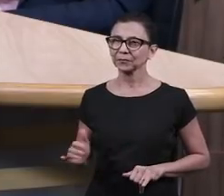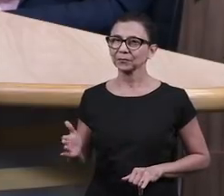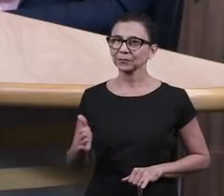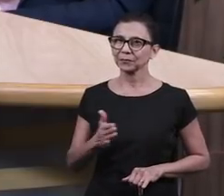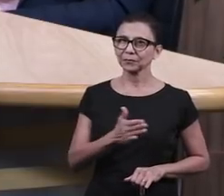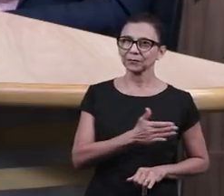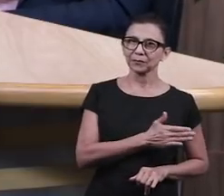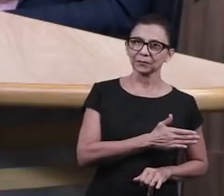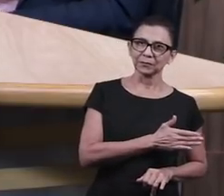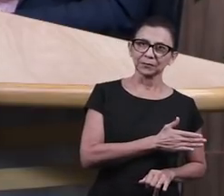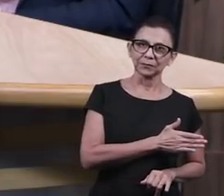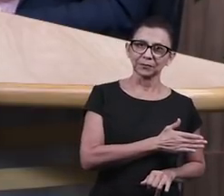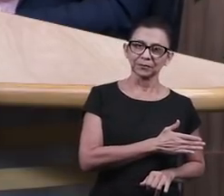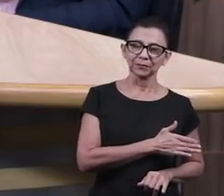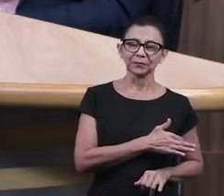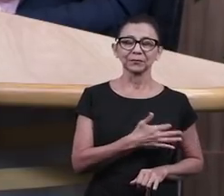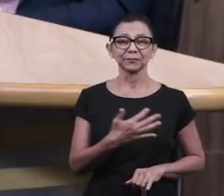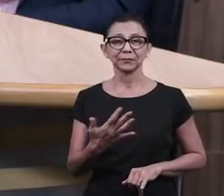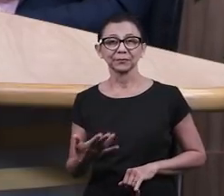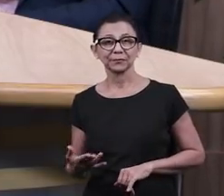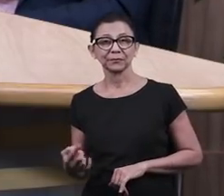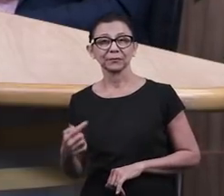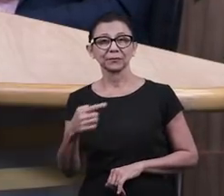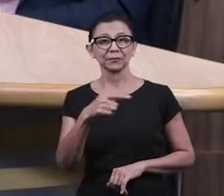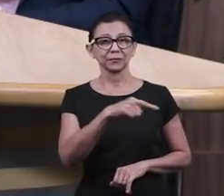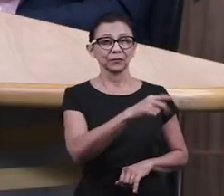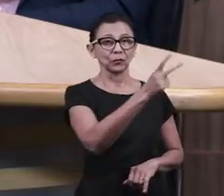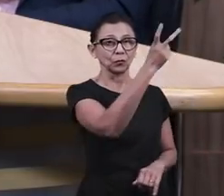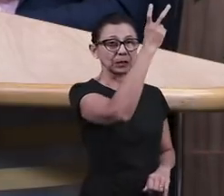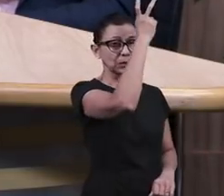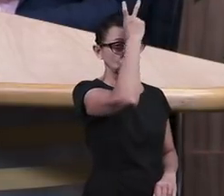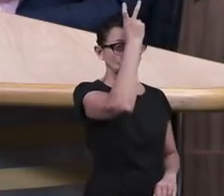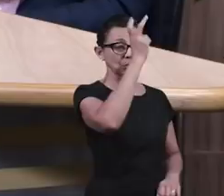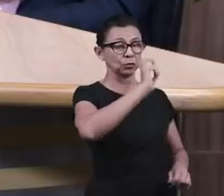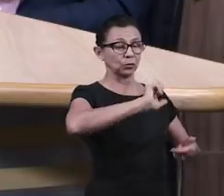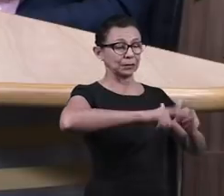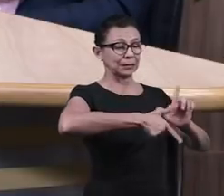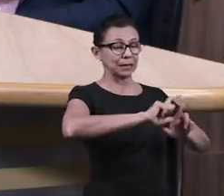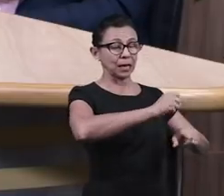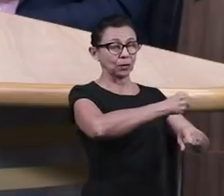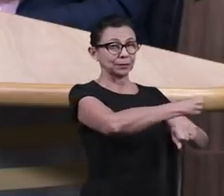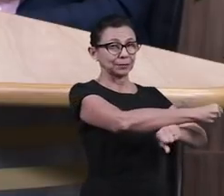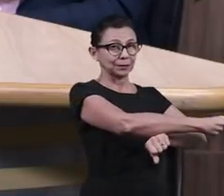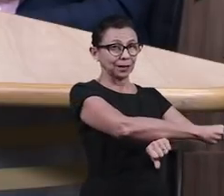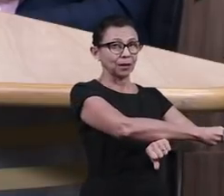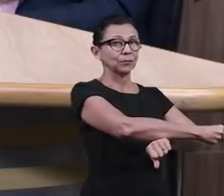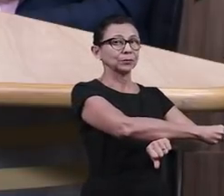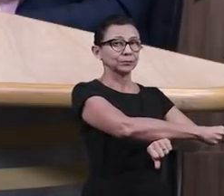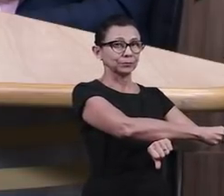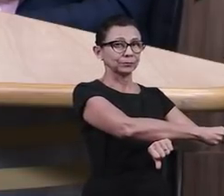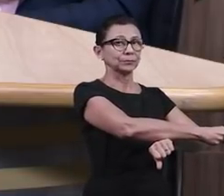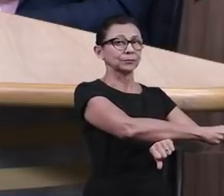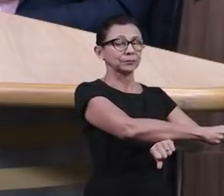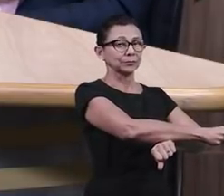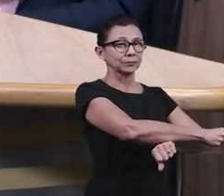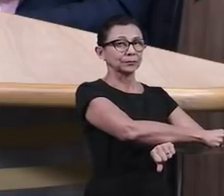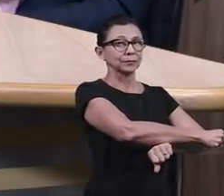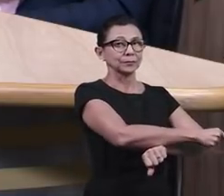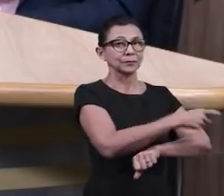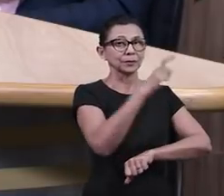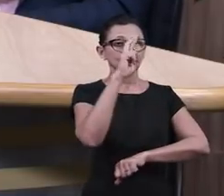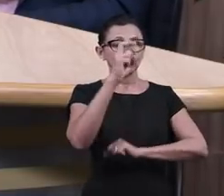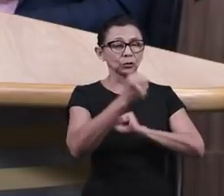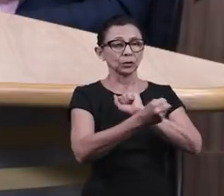Egito fica com o primogênito morto, seu primogênito morto, né? Israel sai com a vida, sai com o ouro, com a prata,